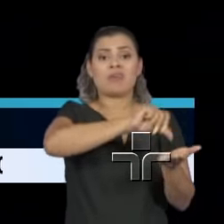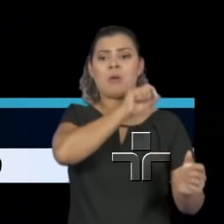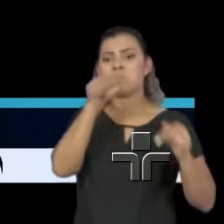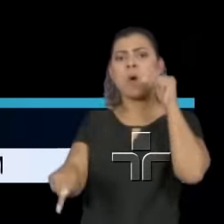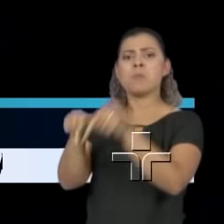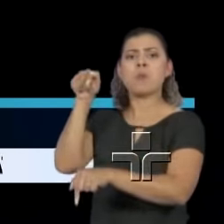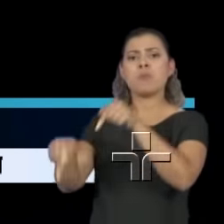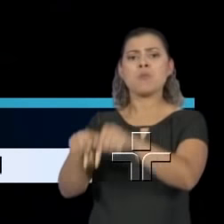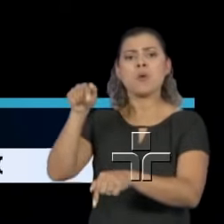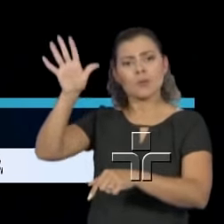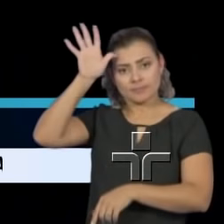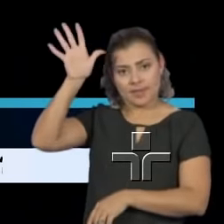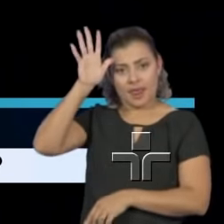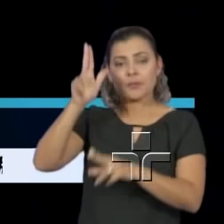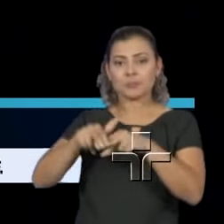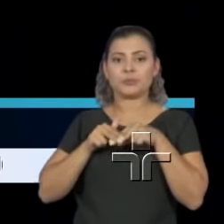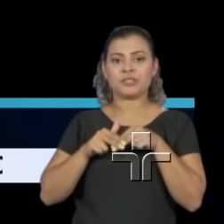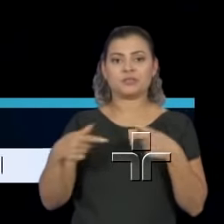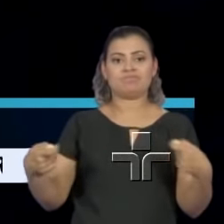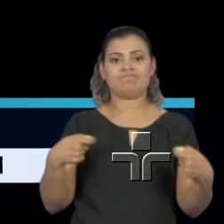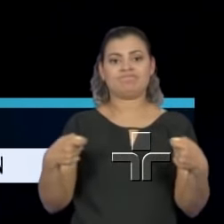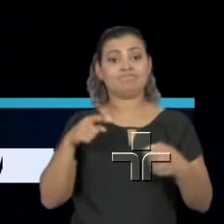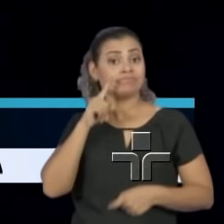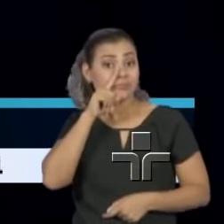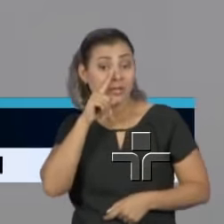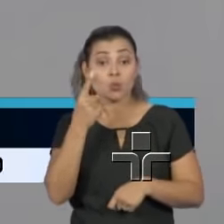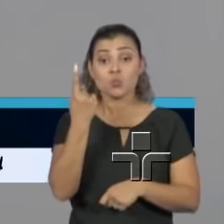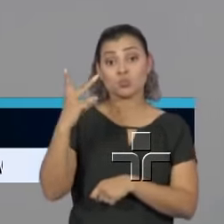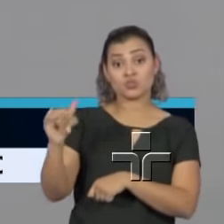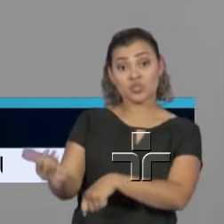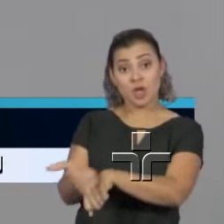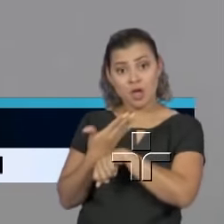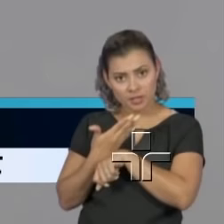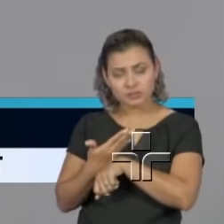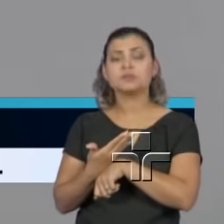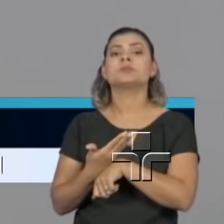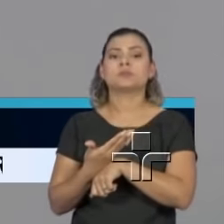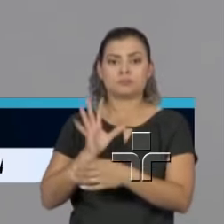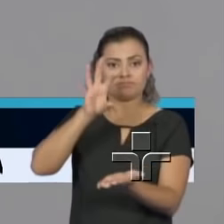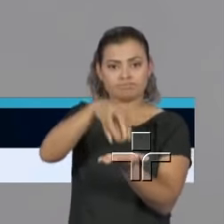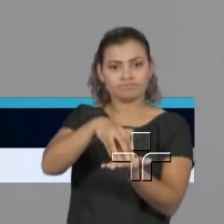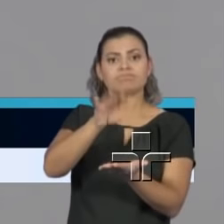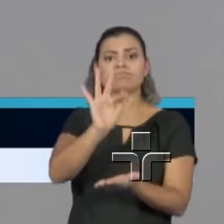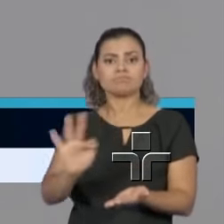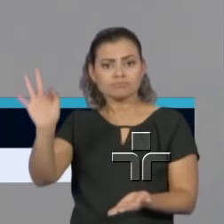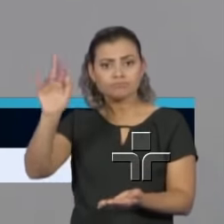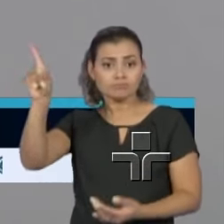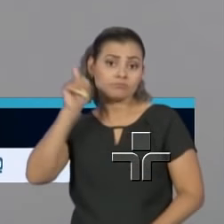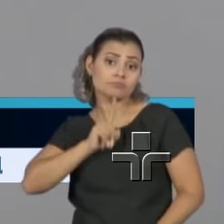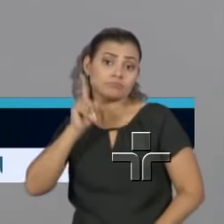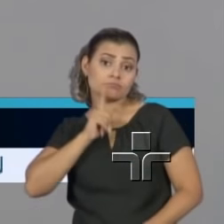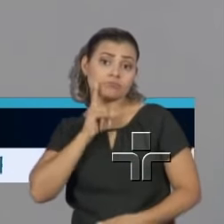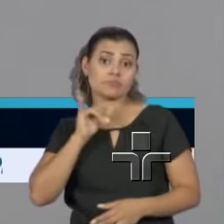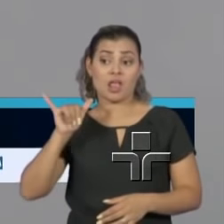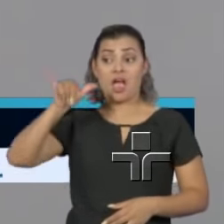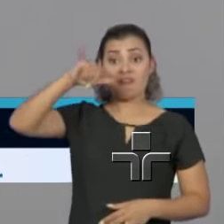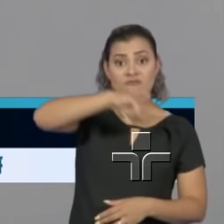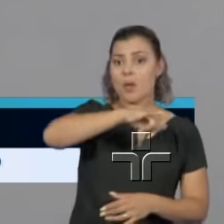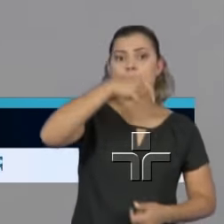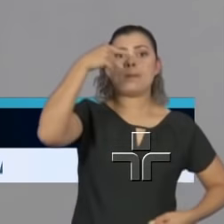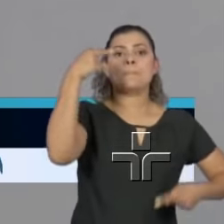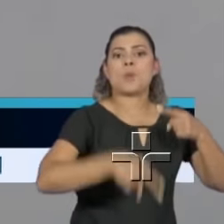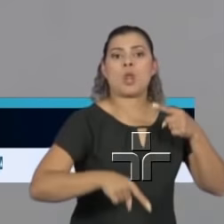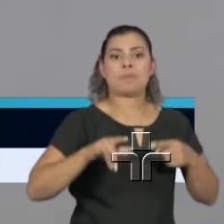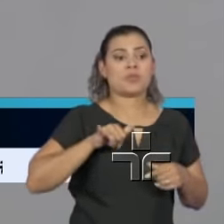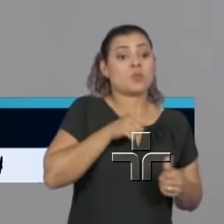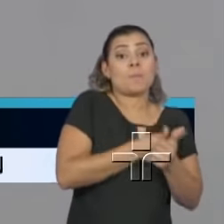por soldados americanos no Iraque. Um dia antes, a Agência Federal de Aviação dos Estados Unidos já tinha proibido